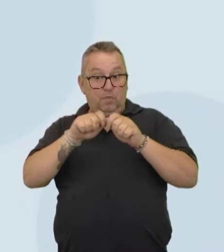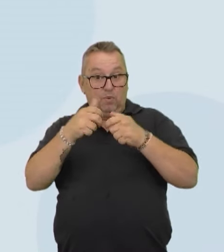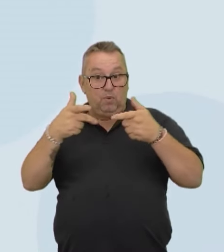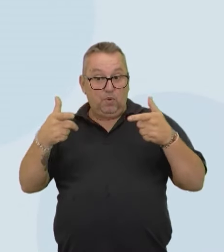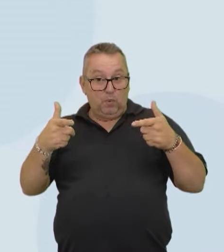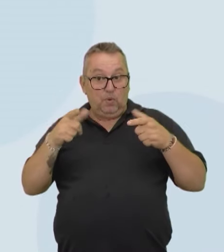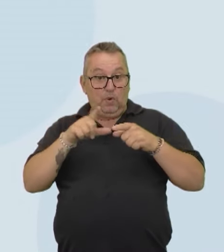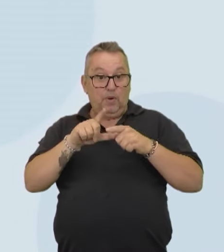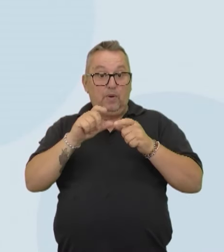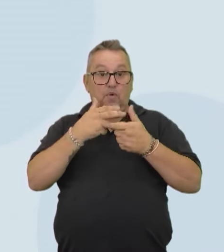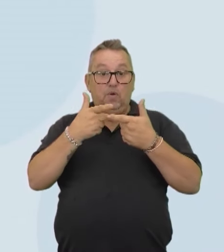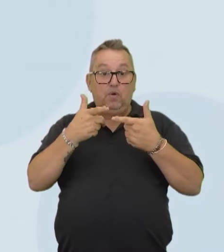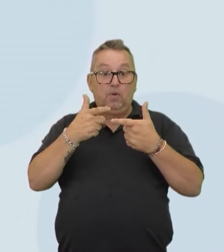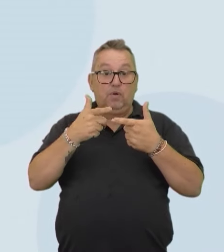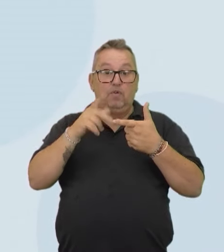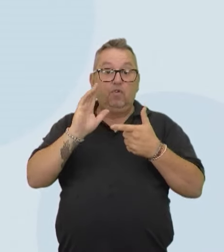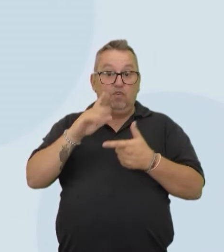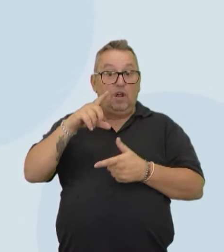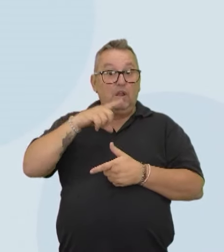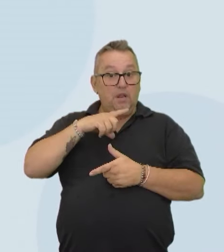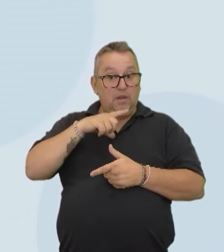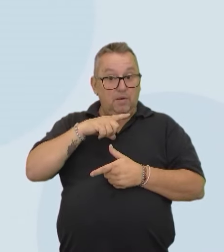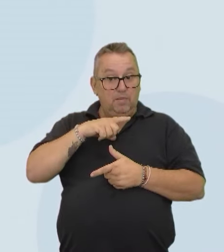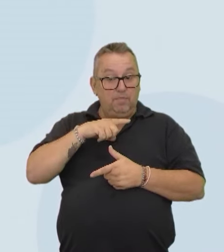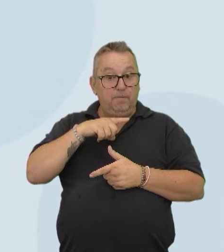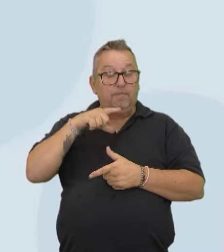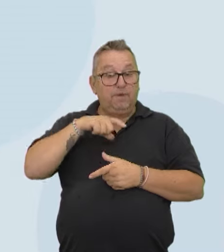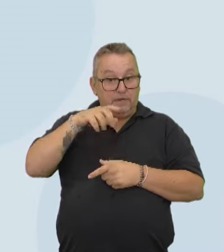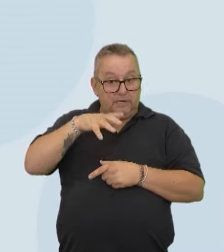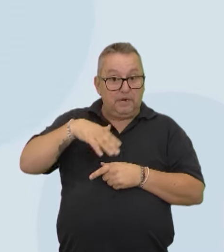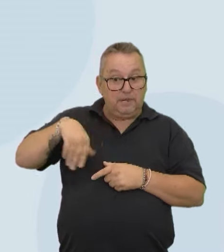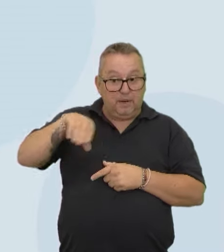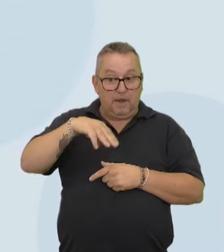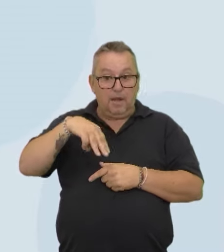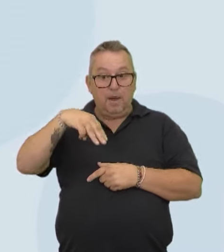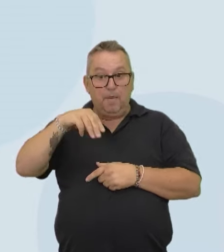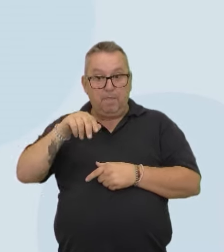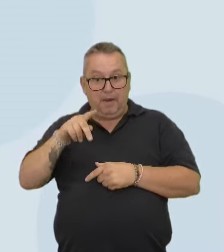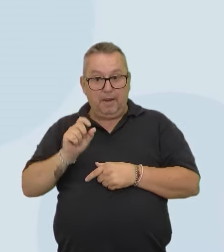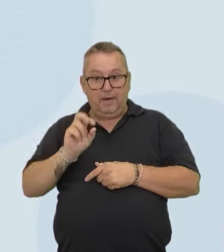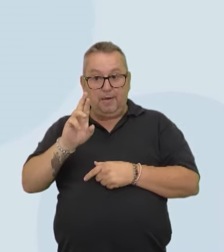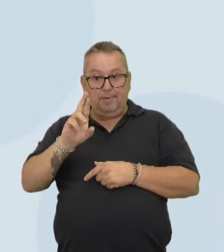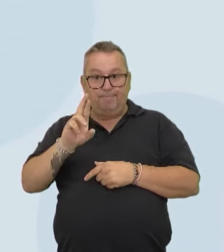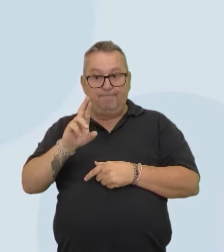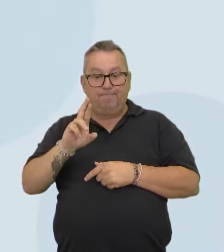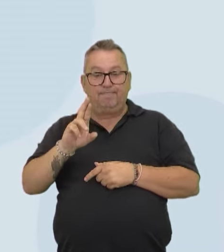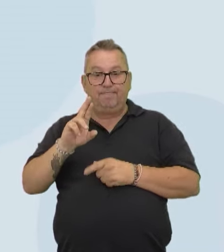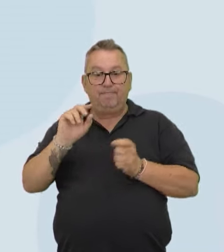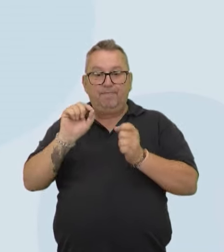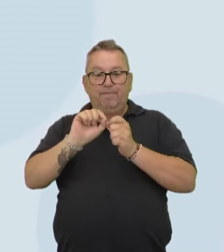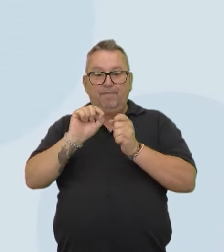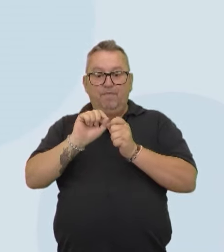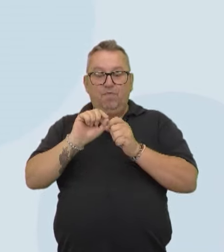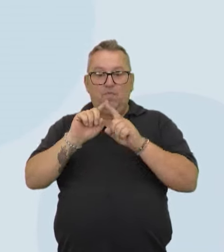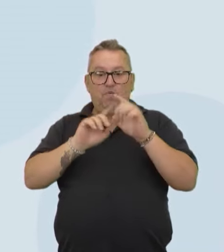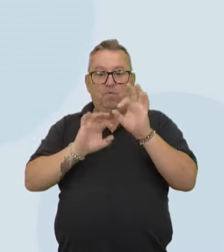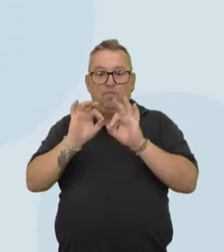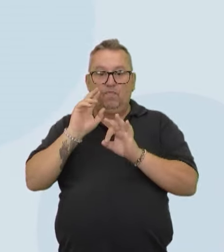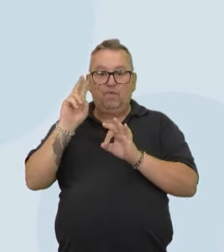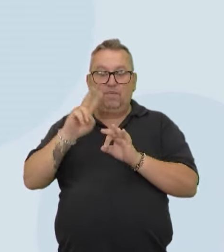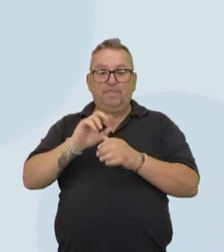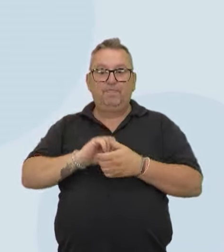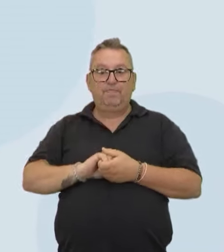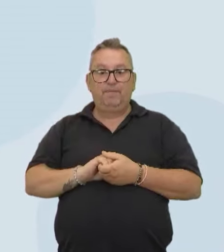por intermédio de equipamentos e recursos existentes no espaço Maker. Então hoje vamos fazer o quê? Clube das Artesaneiras, mão na